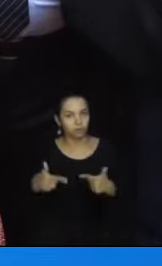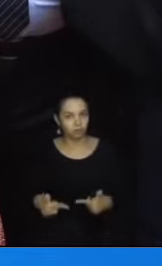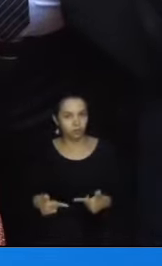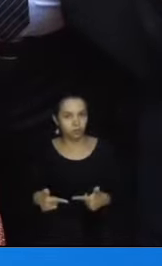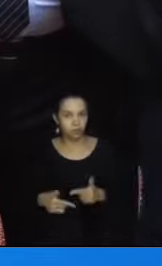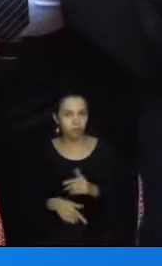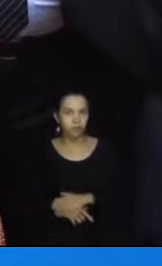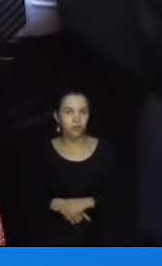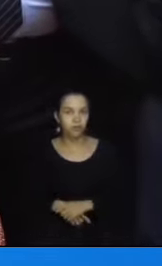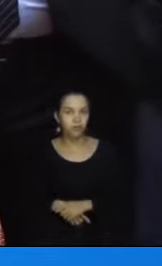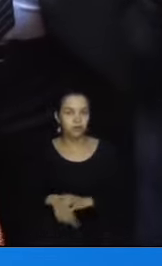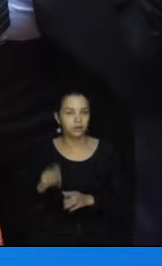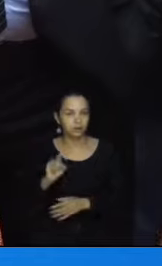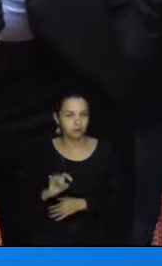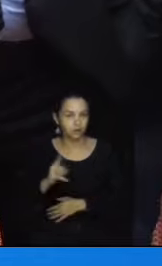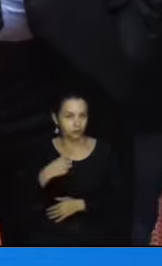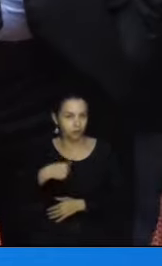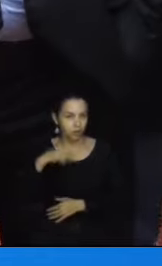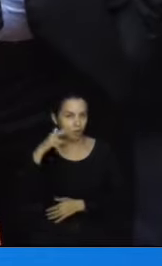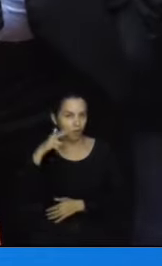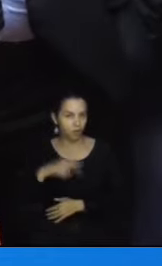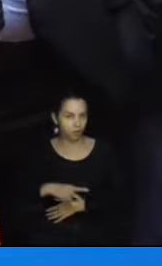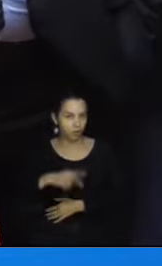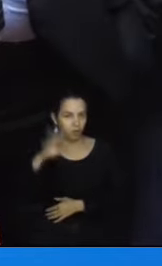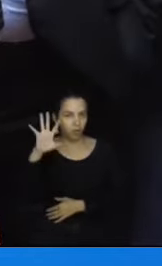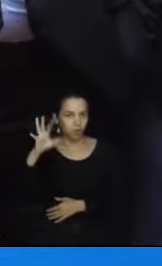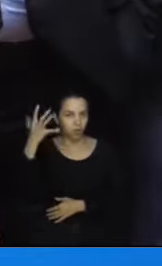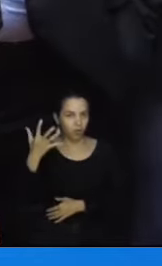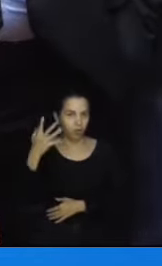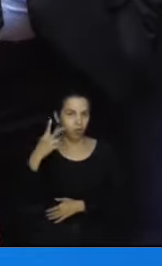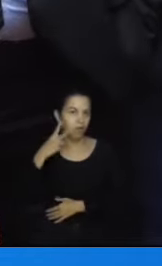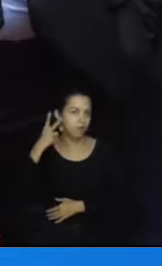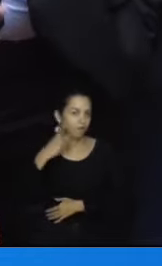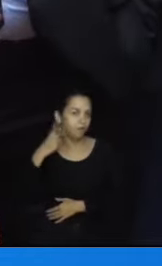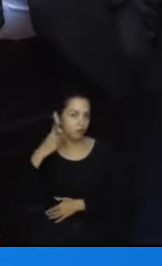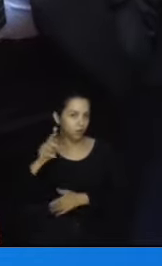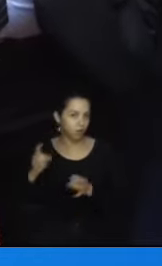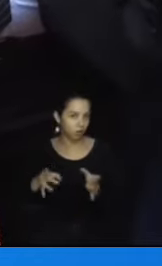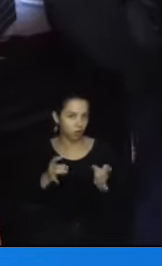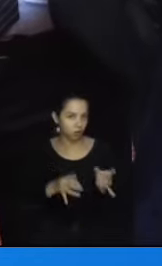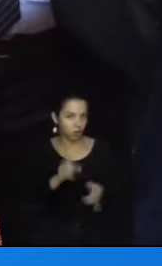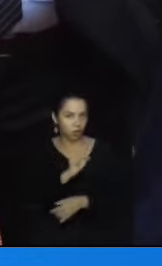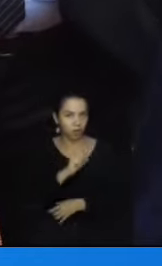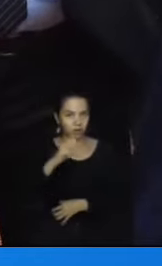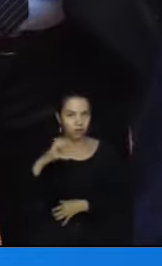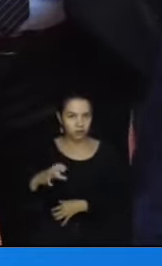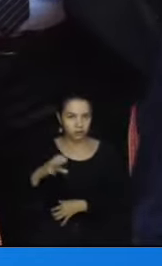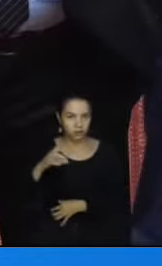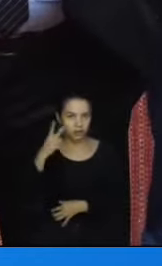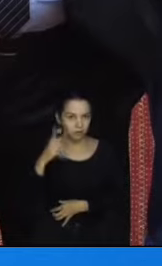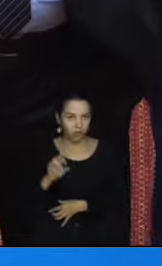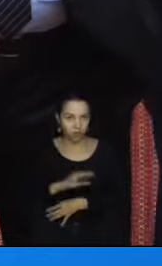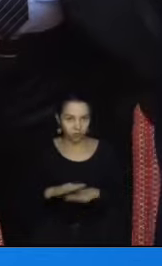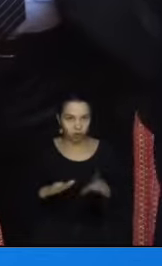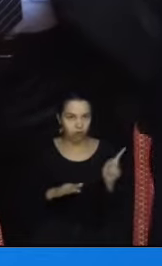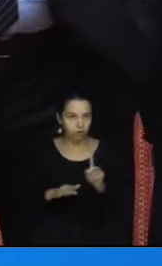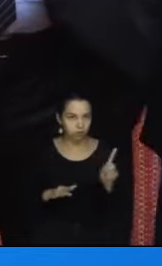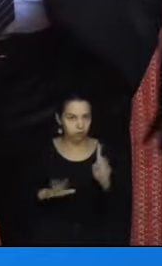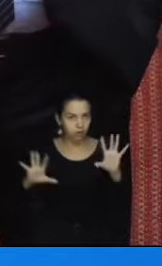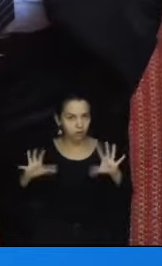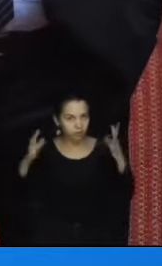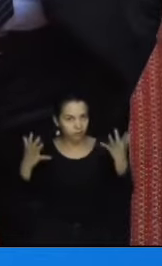se nós vermos a situação das vinícolas de Santa Catarina não é só a vinícolas no setor de eventos o